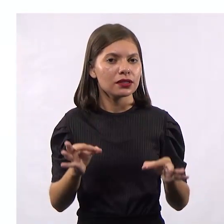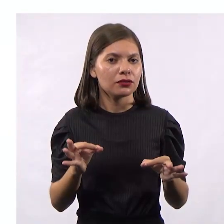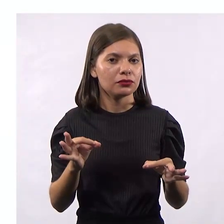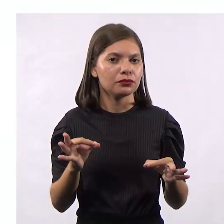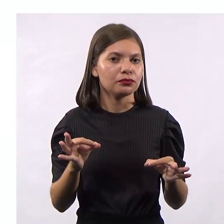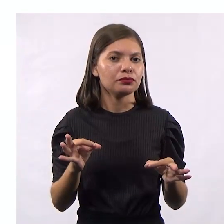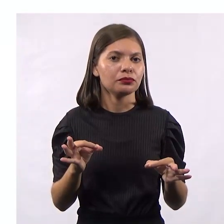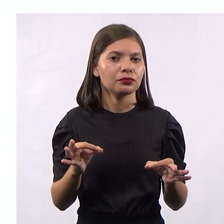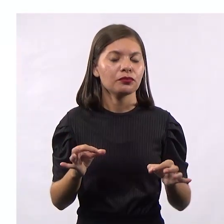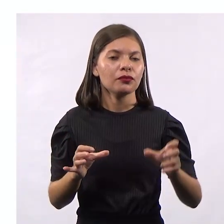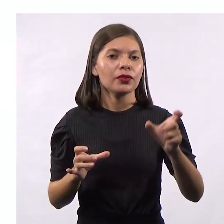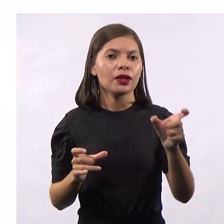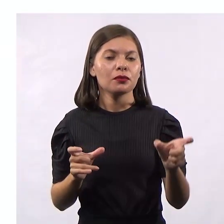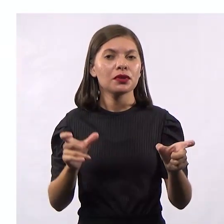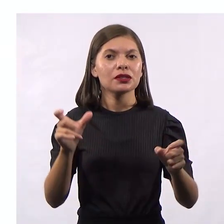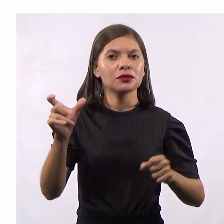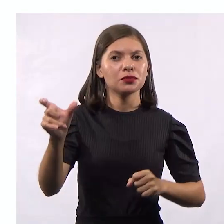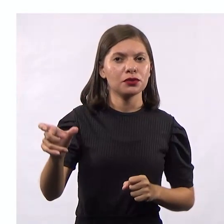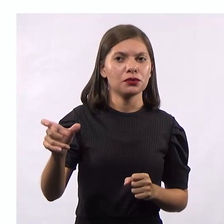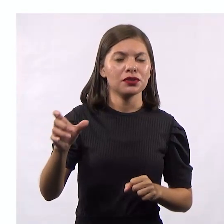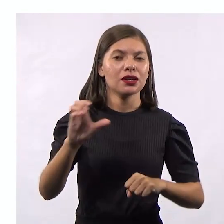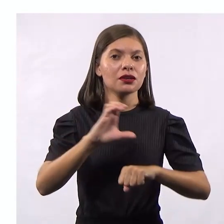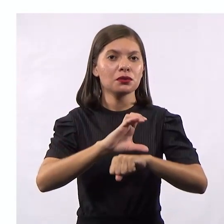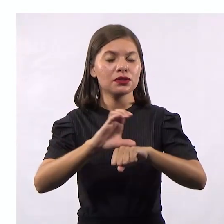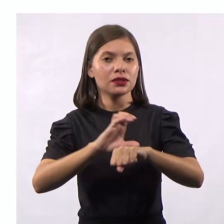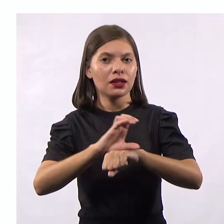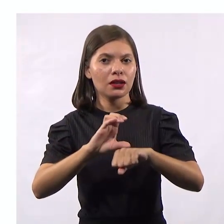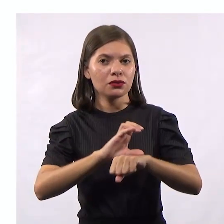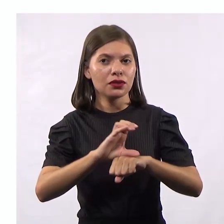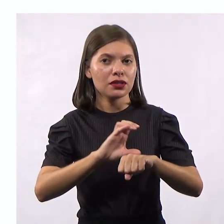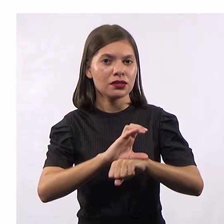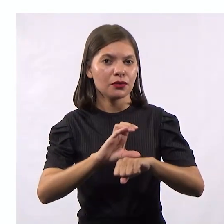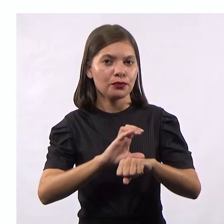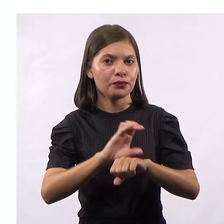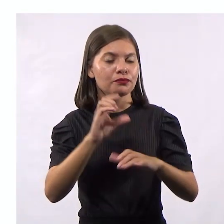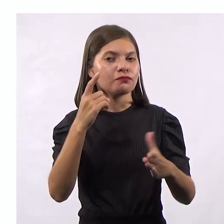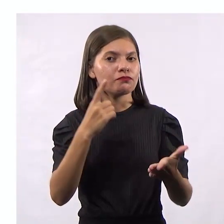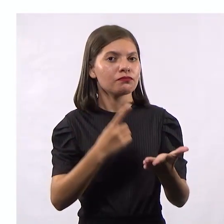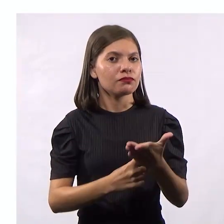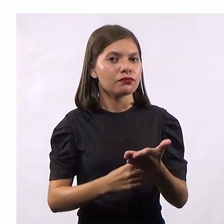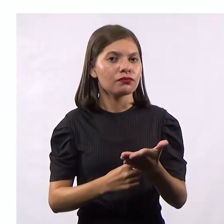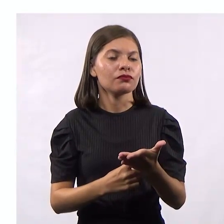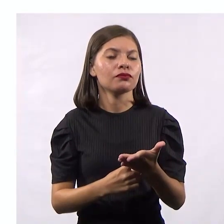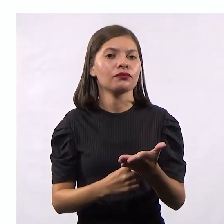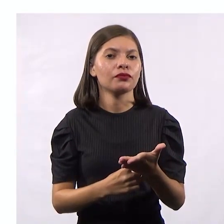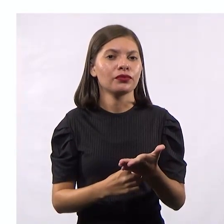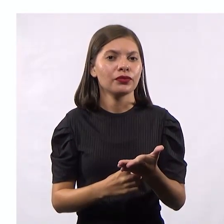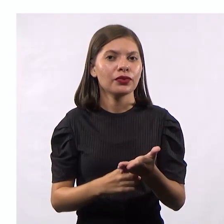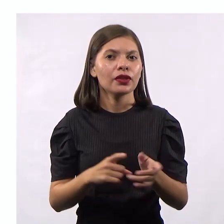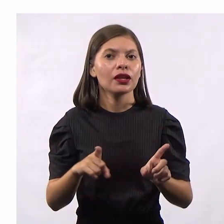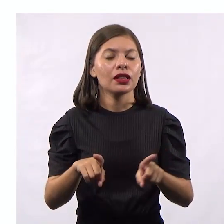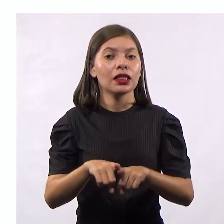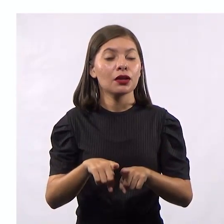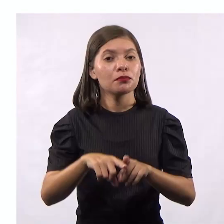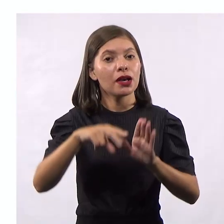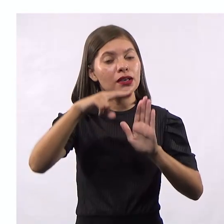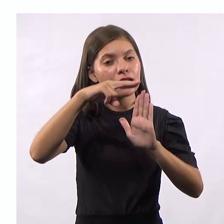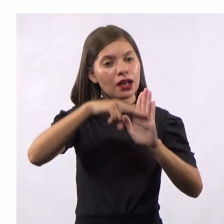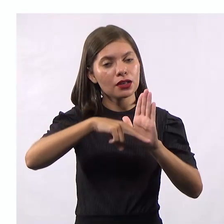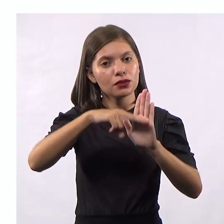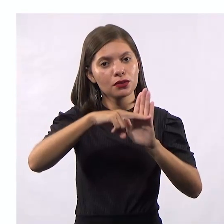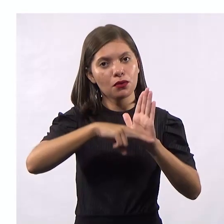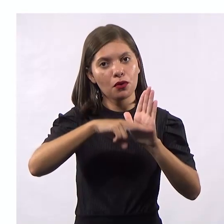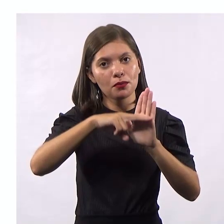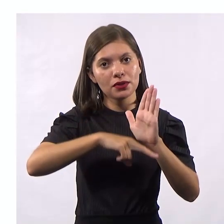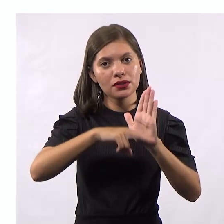fielmente pelas partes, né? De acordo com as cláusulas que foram pactuadas, avançadas, bem como